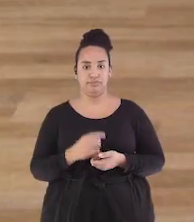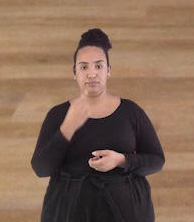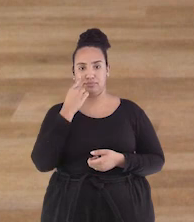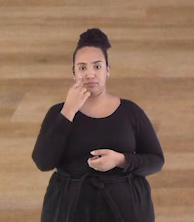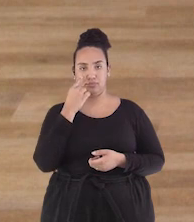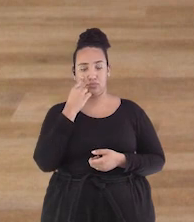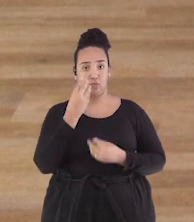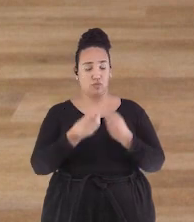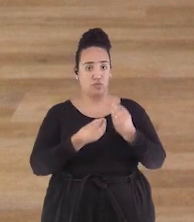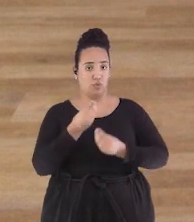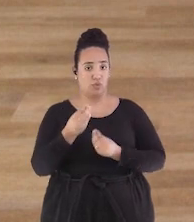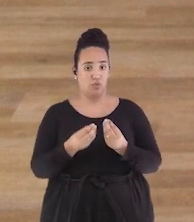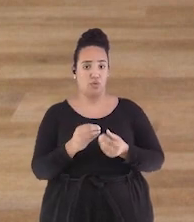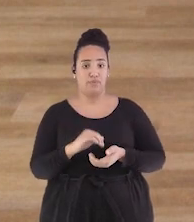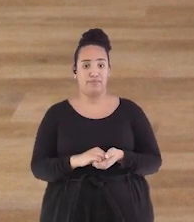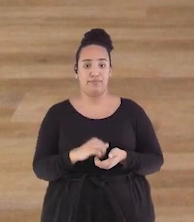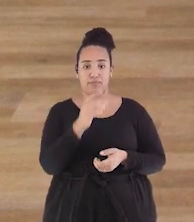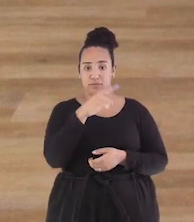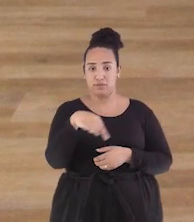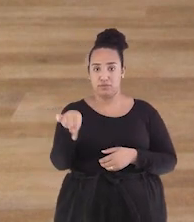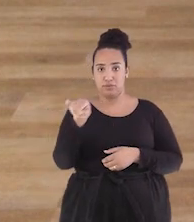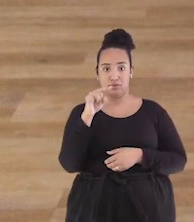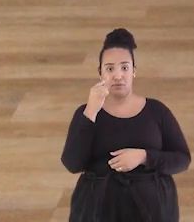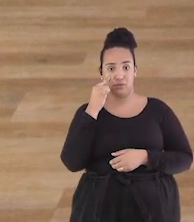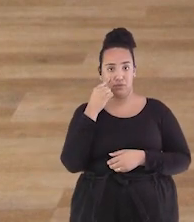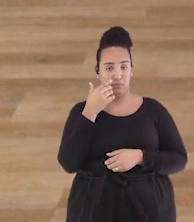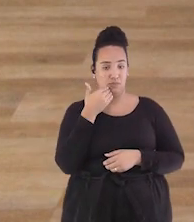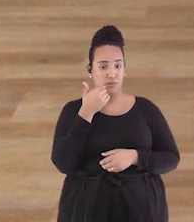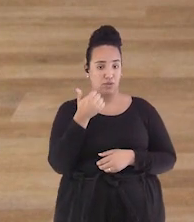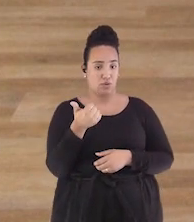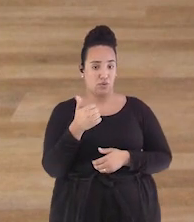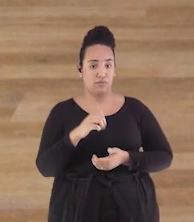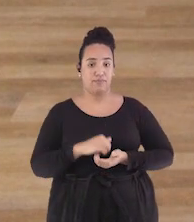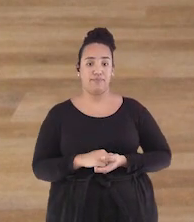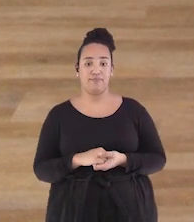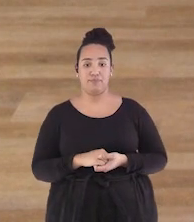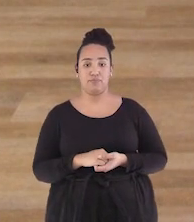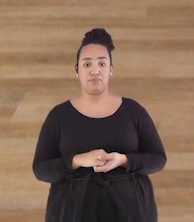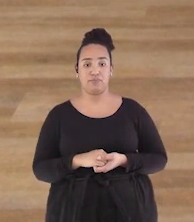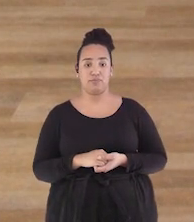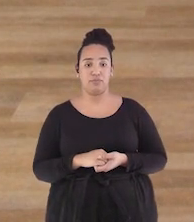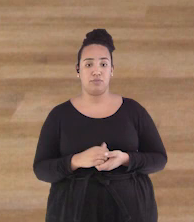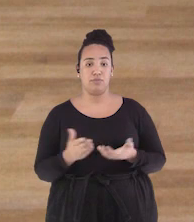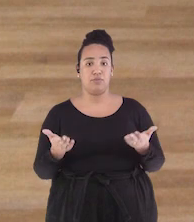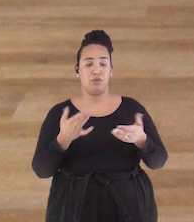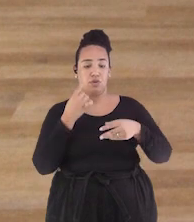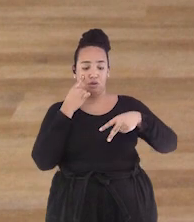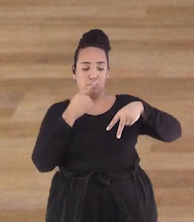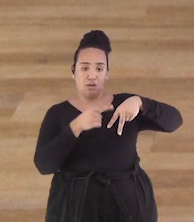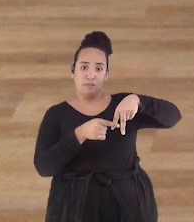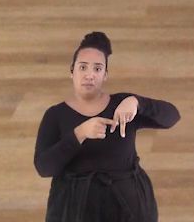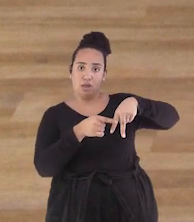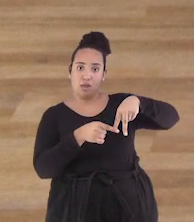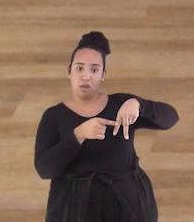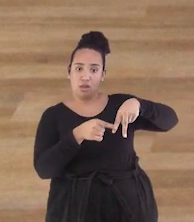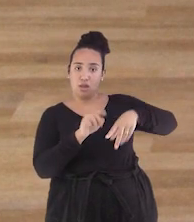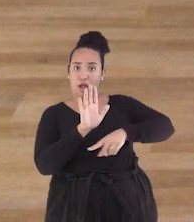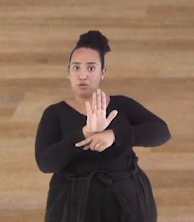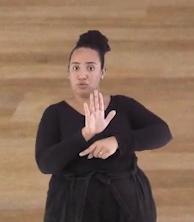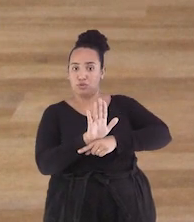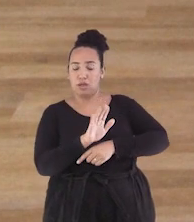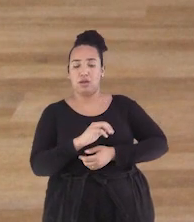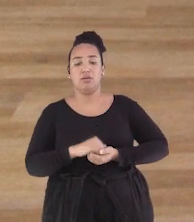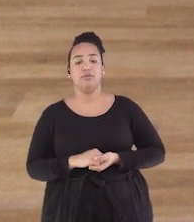nessa posição para visualização, hein? Eu vou fazer a liberação miofacial aqui, ó, da panturrilha,